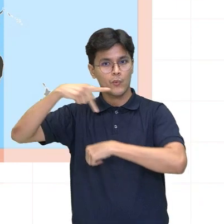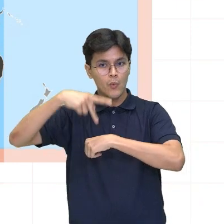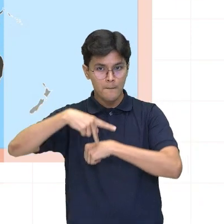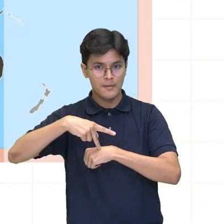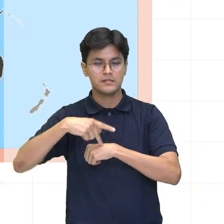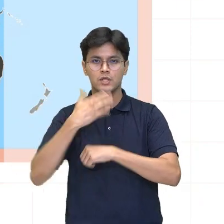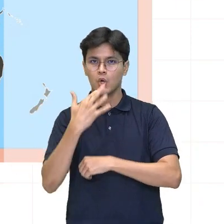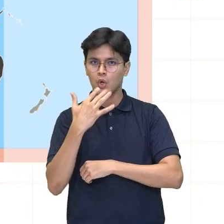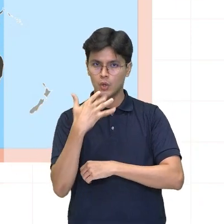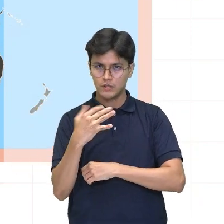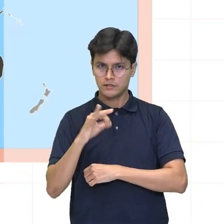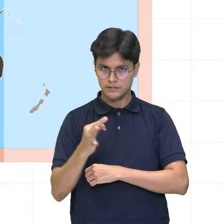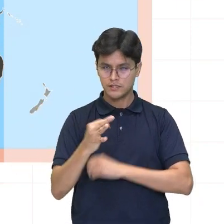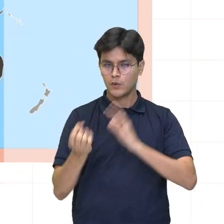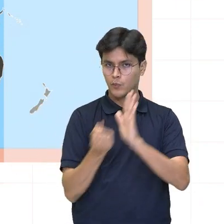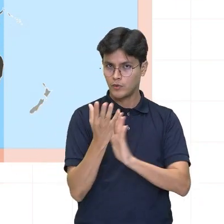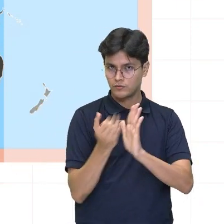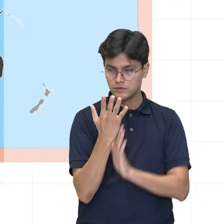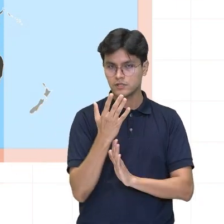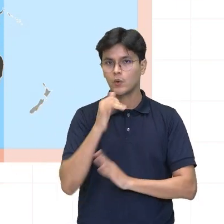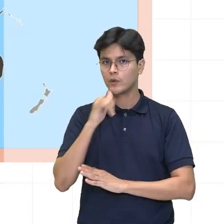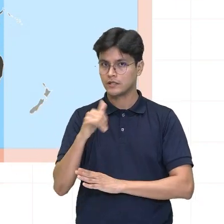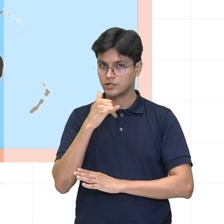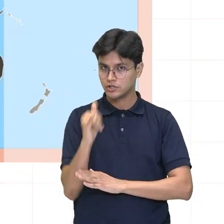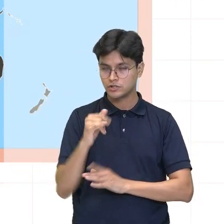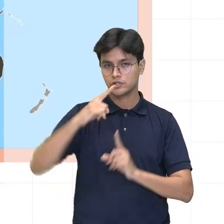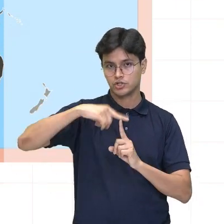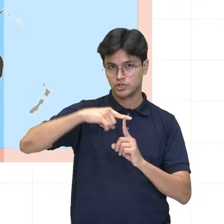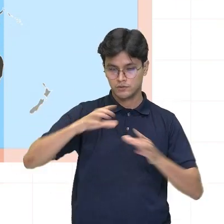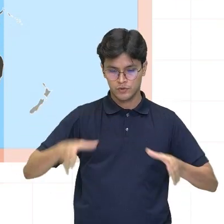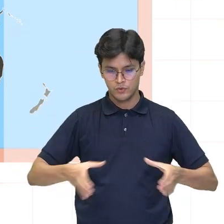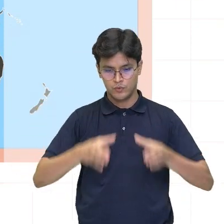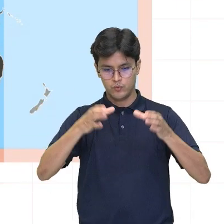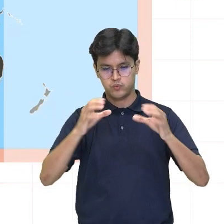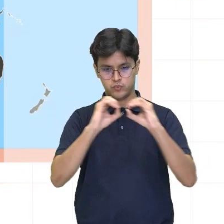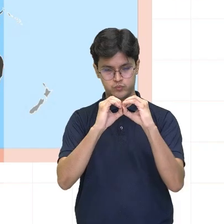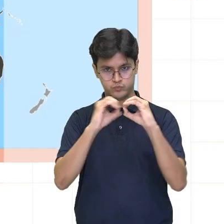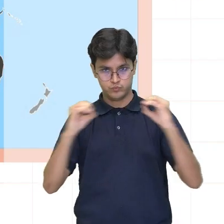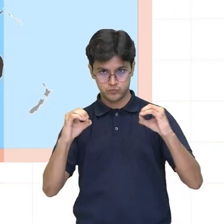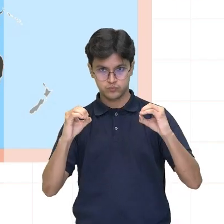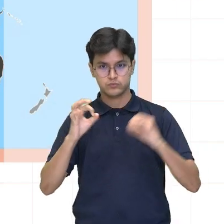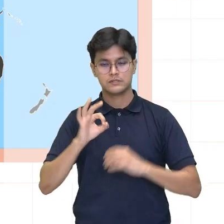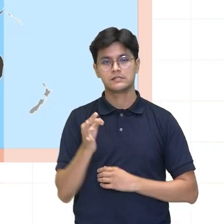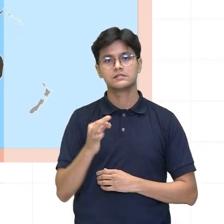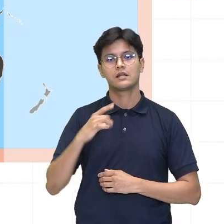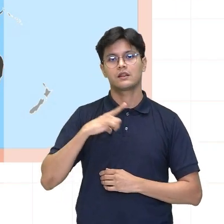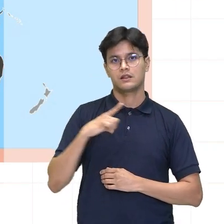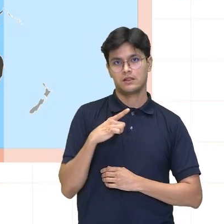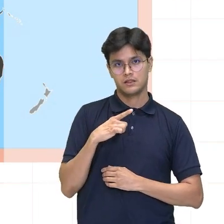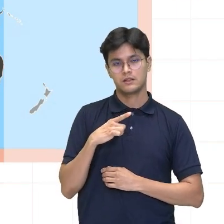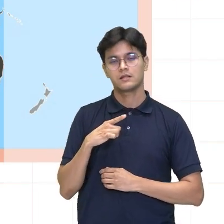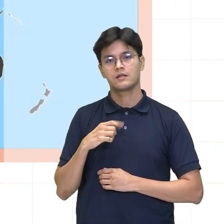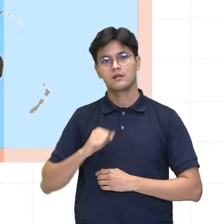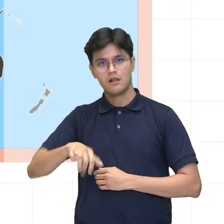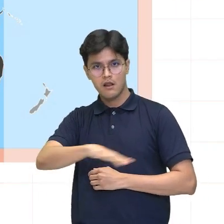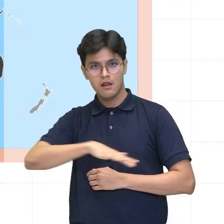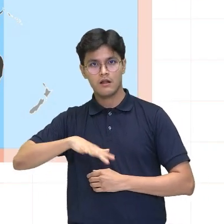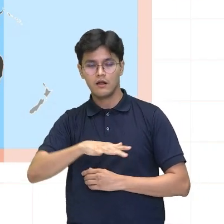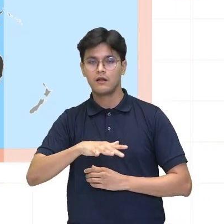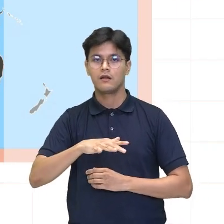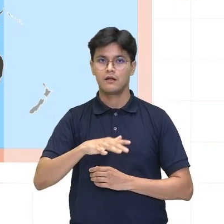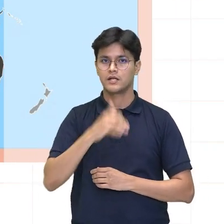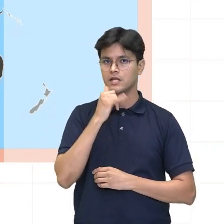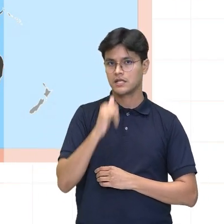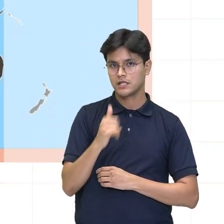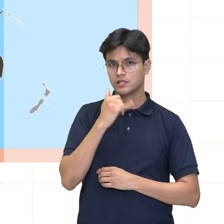vocês. Lembrando que nós estamos falando dos maiores produtores, tá bom? Nós temos usinas de energia nuclear aqui no